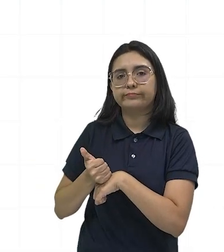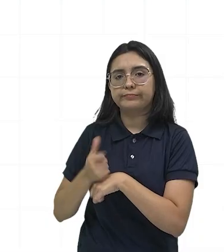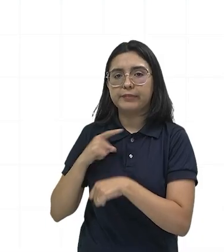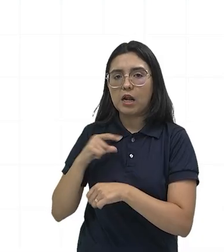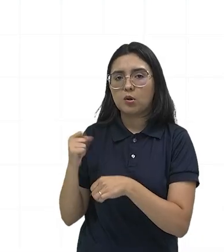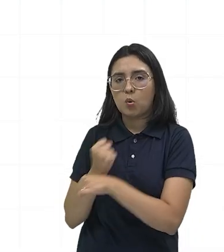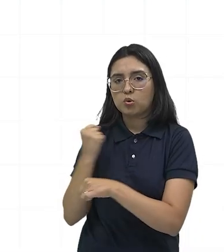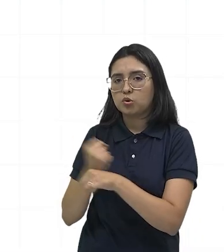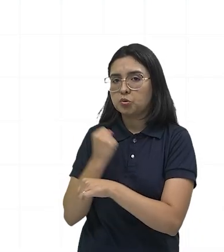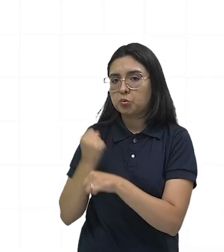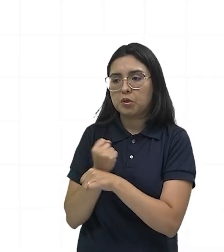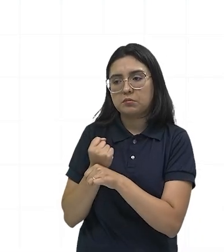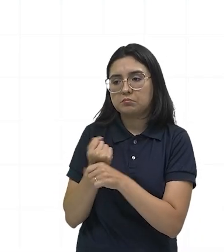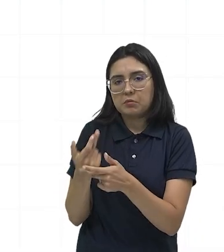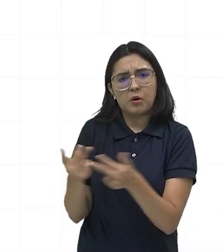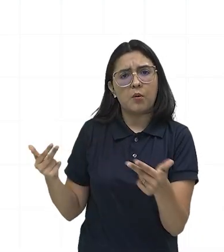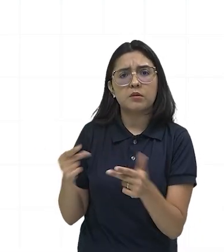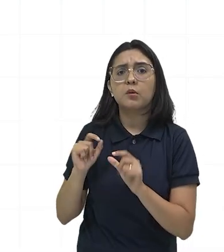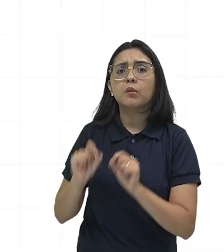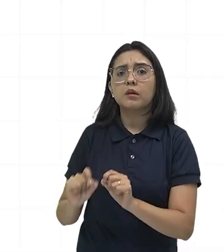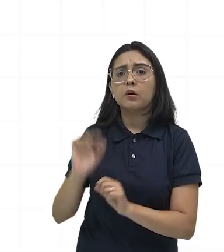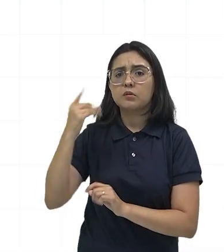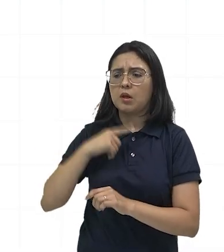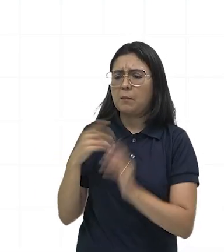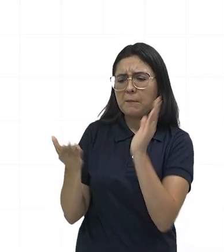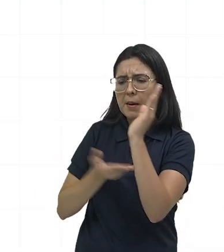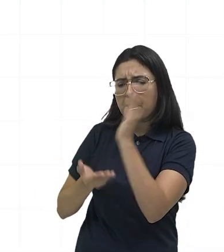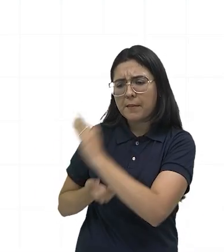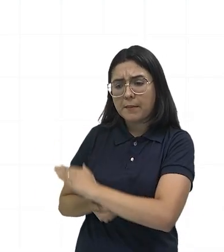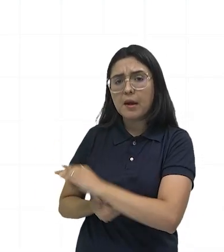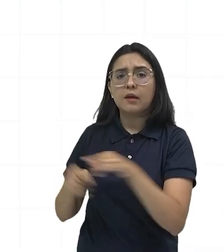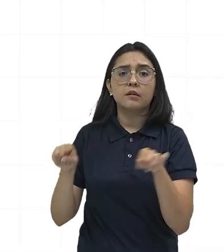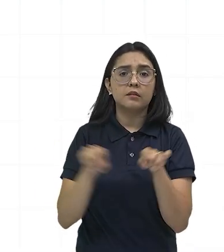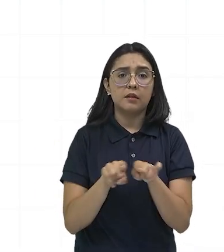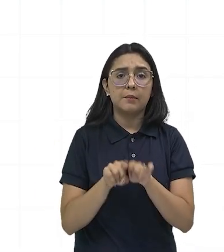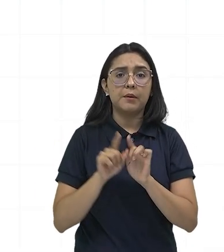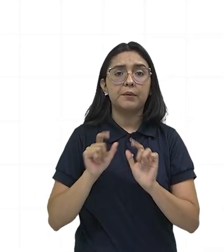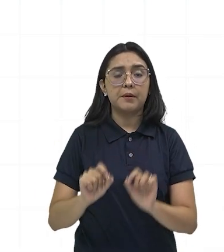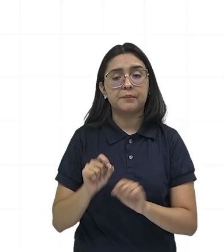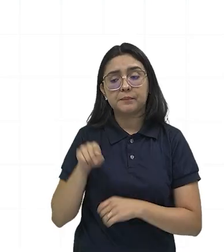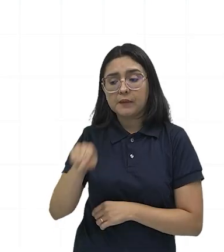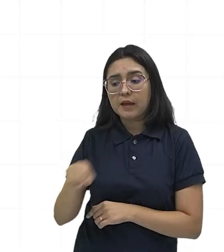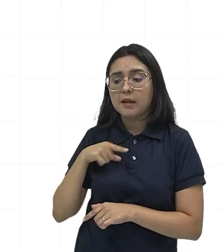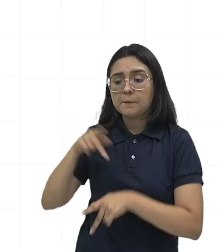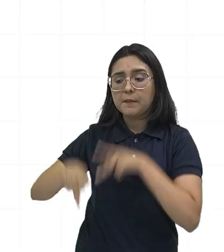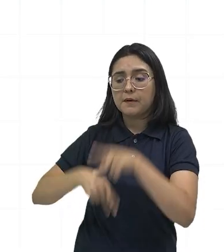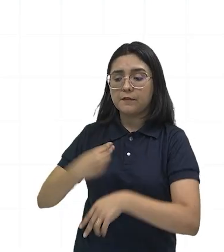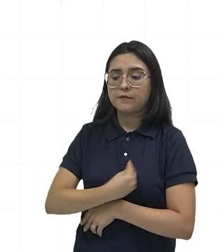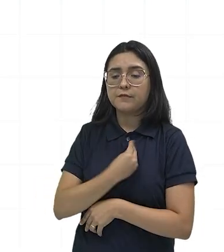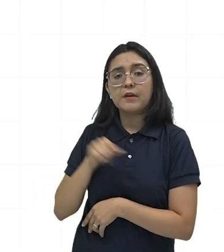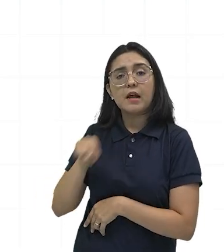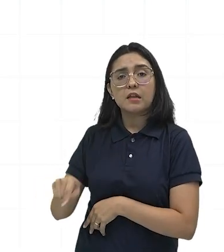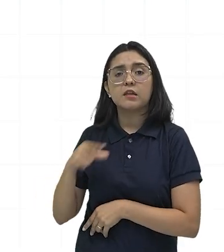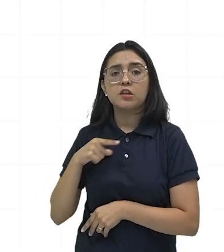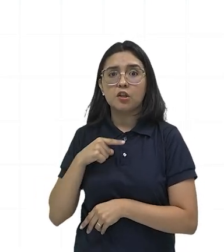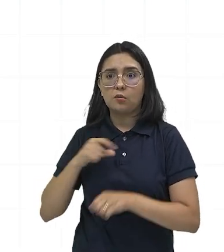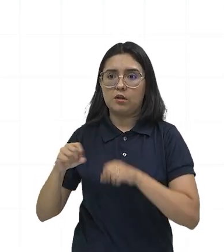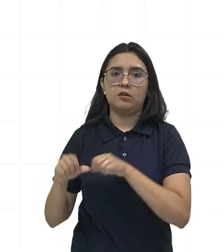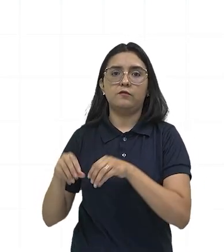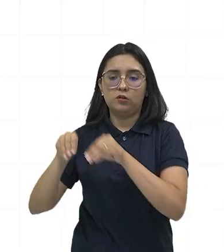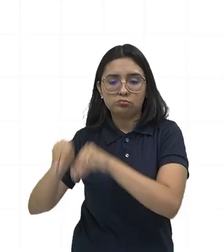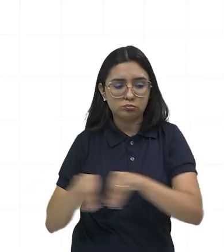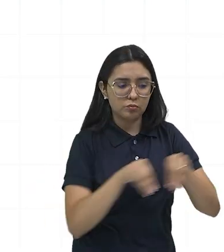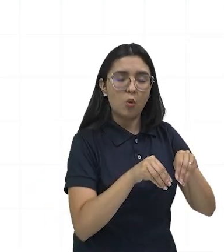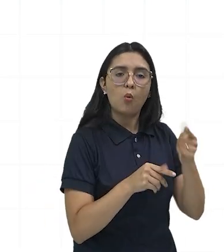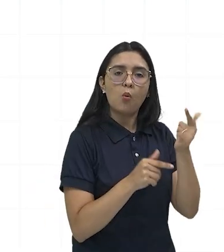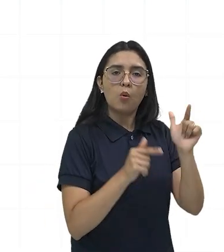fazer alguma atividade e aí desmataram. Aquela população que vivia ali foi retirada. Então,